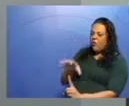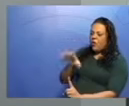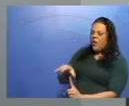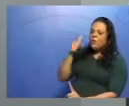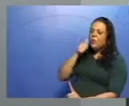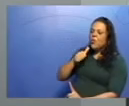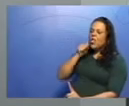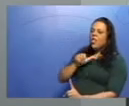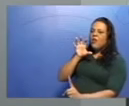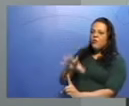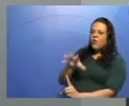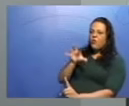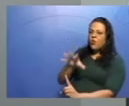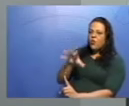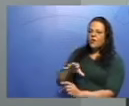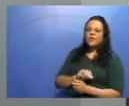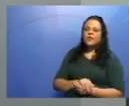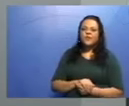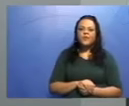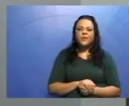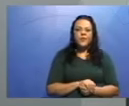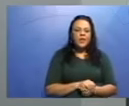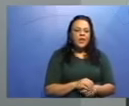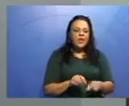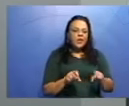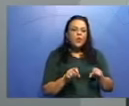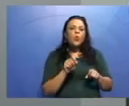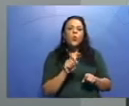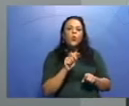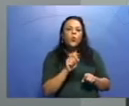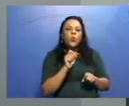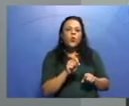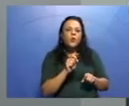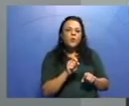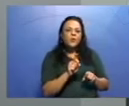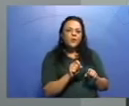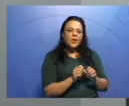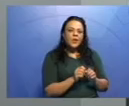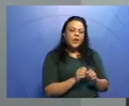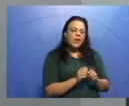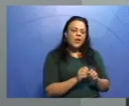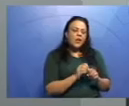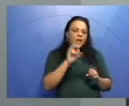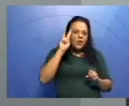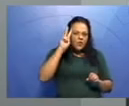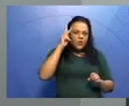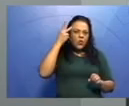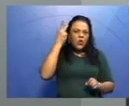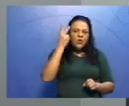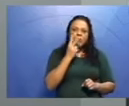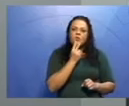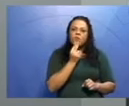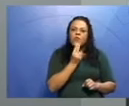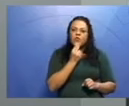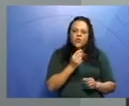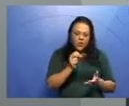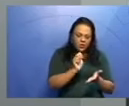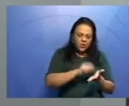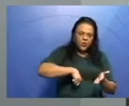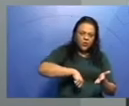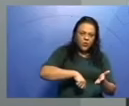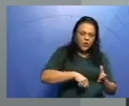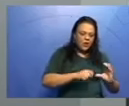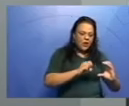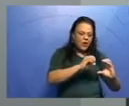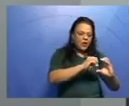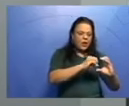machadiana e também uma característica, outra característica, aliás, do Machado de Assis é criticar,